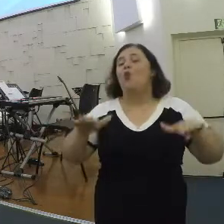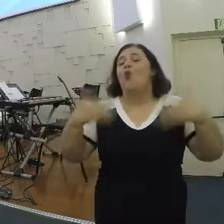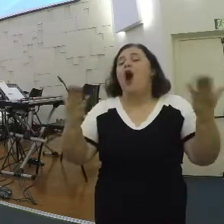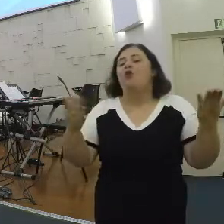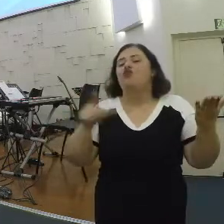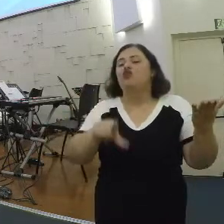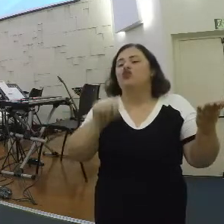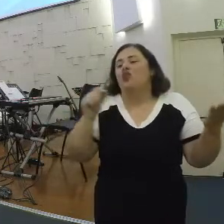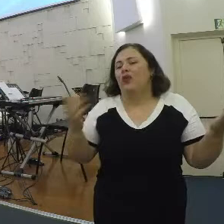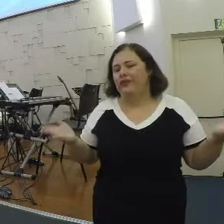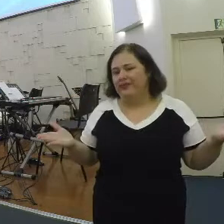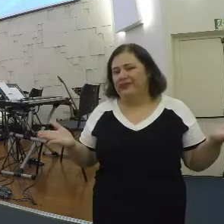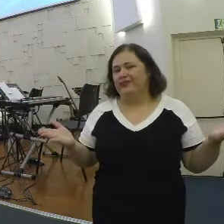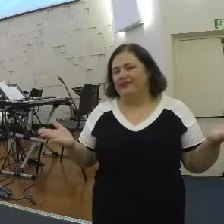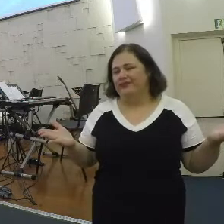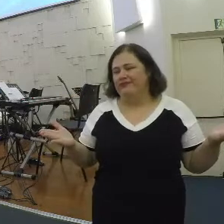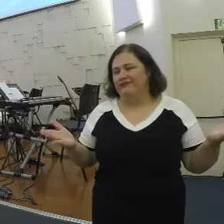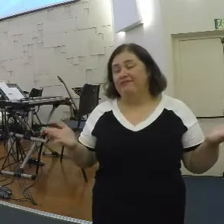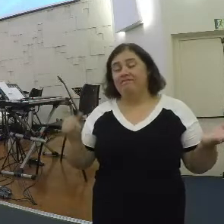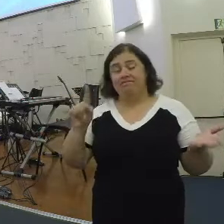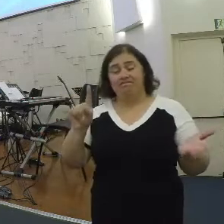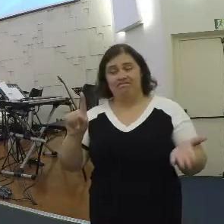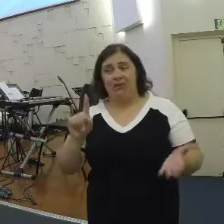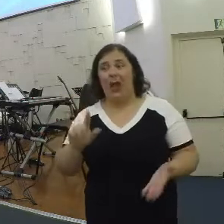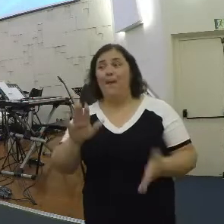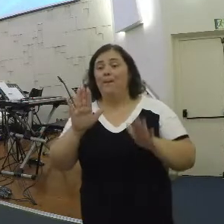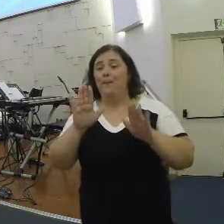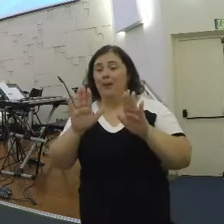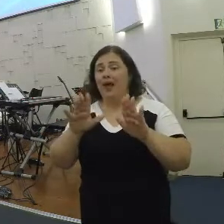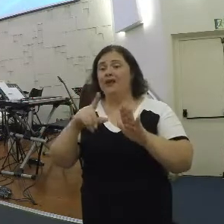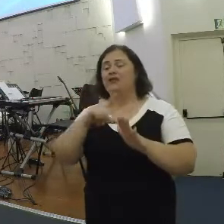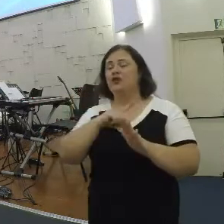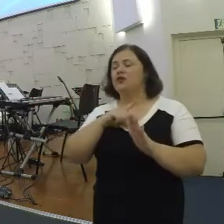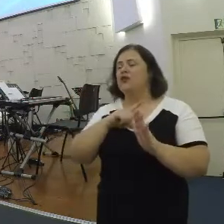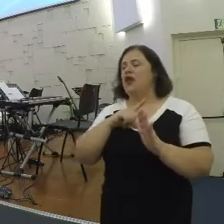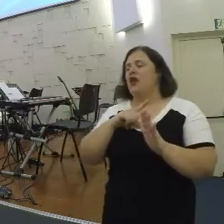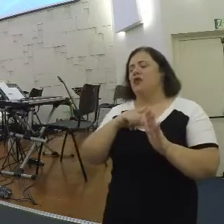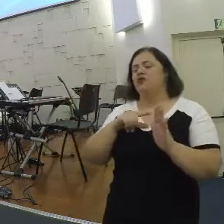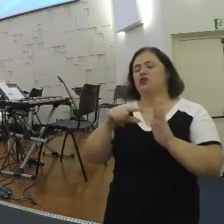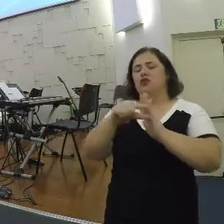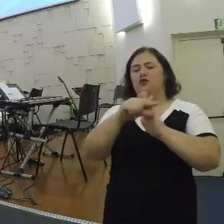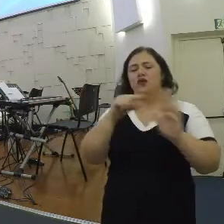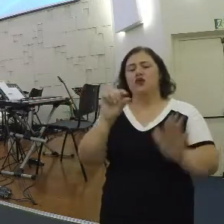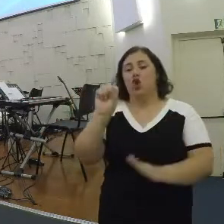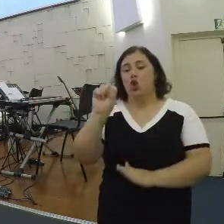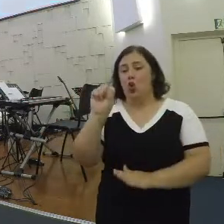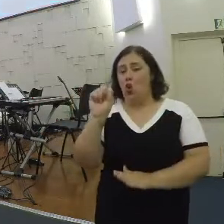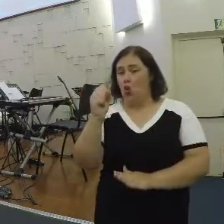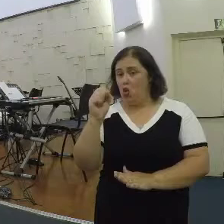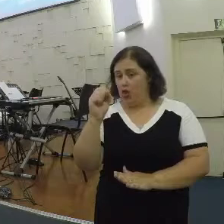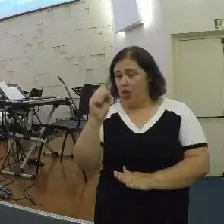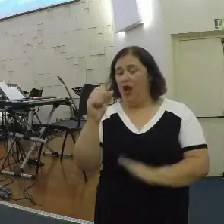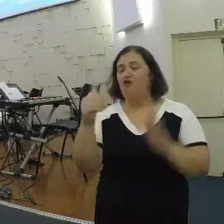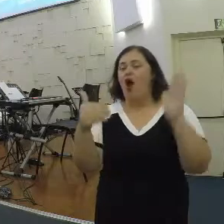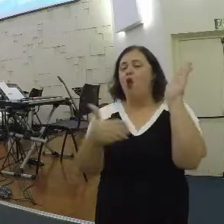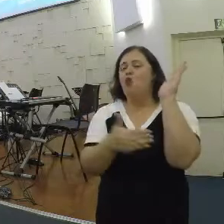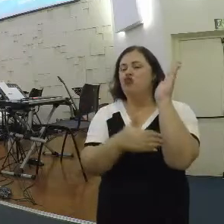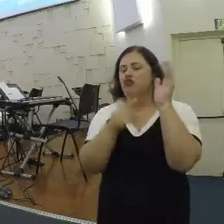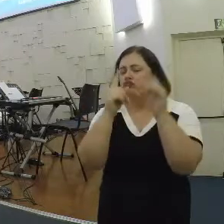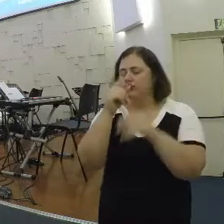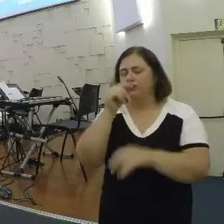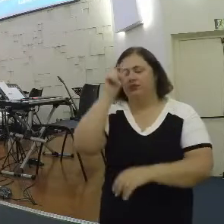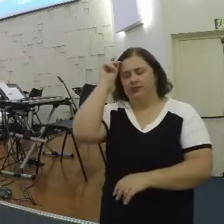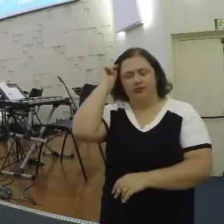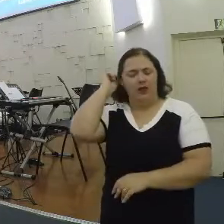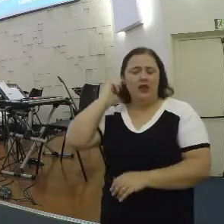nos fala de uma outra semente. Vejam o versículo 8, quando diz que afinal, uma outra parte da